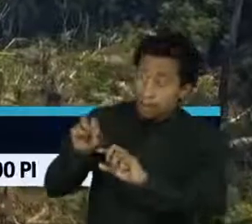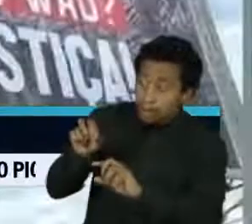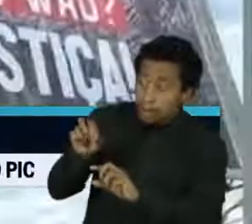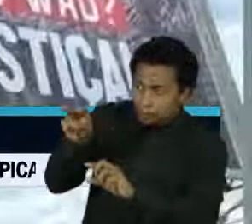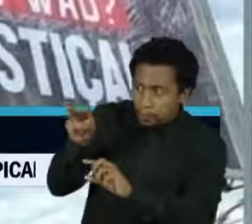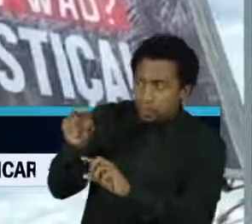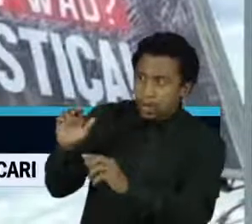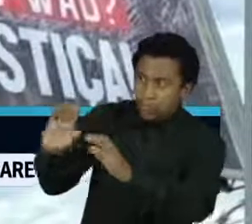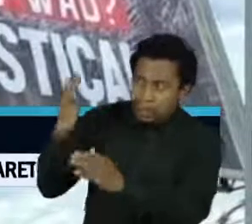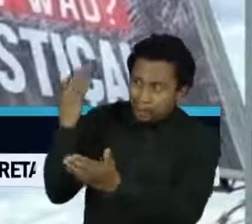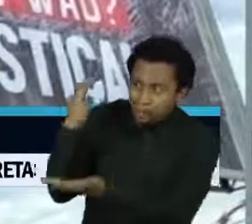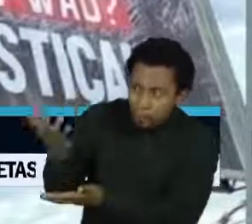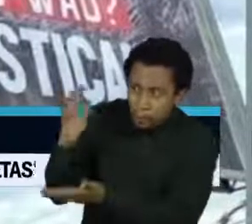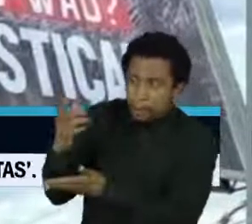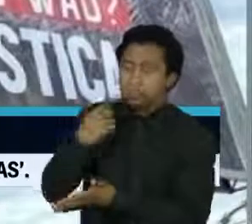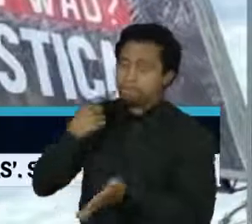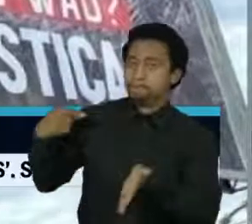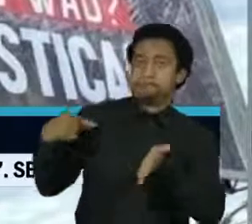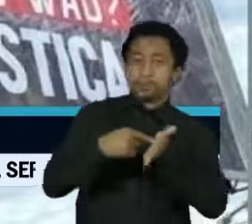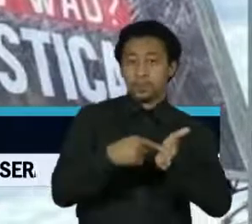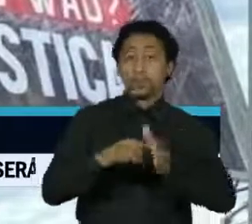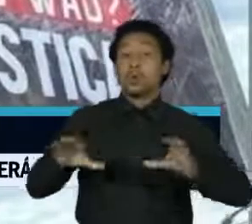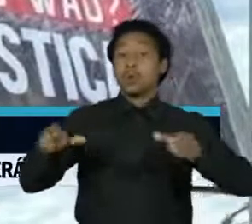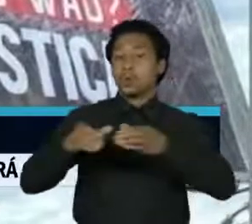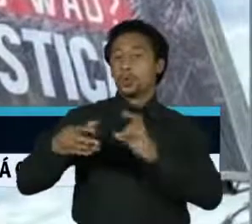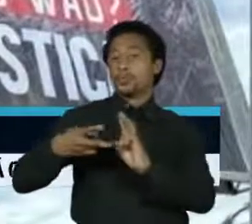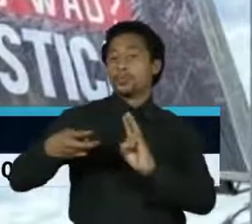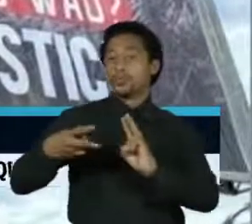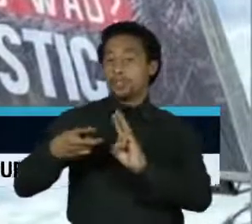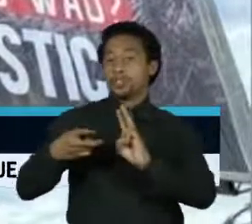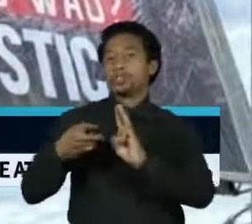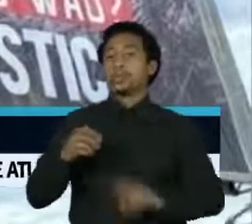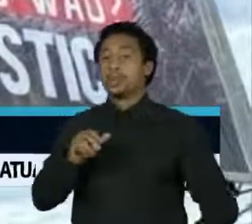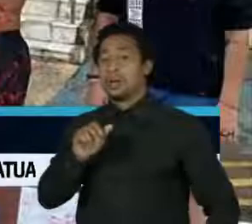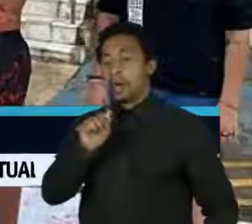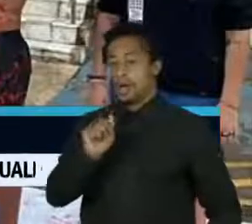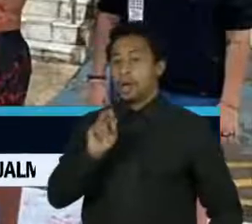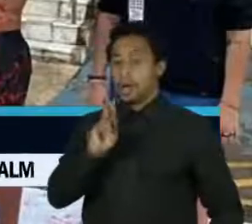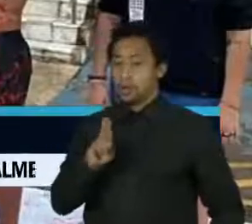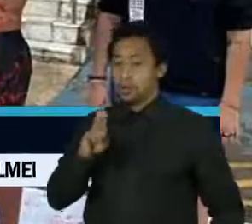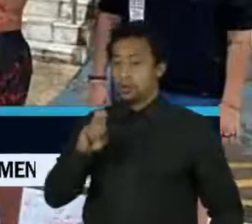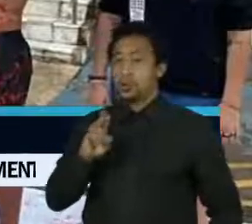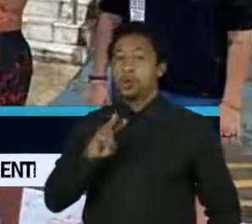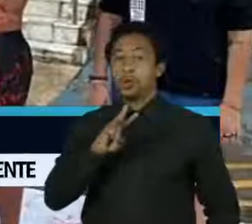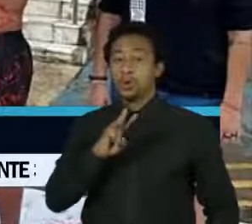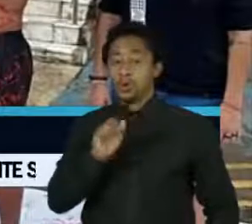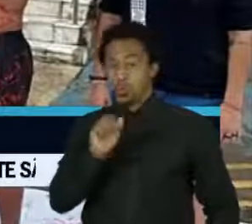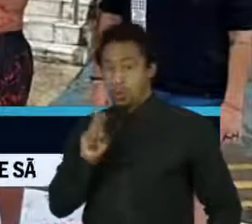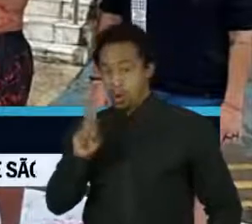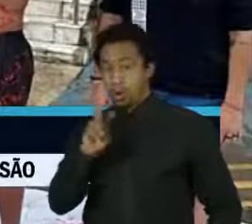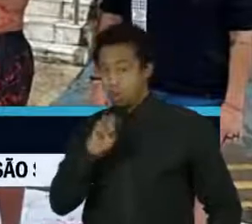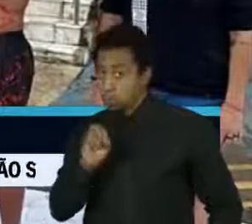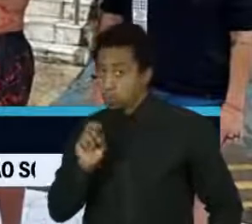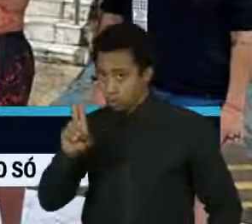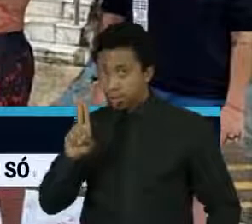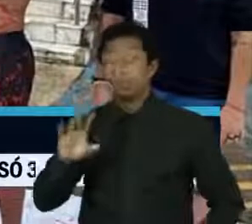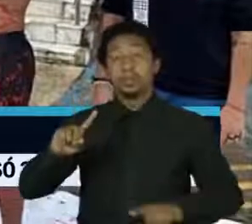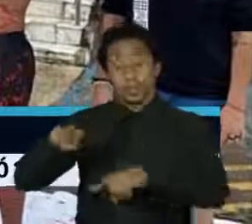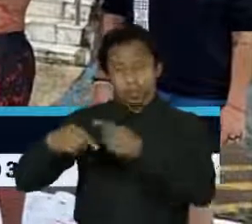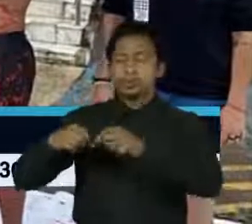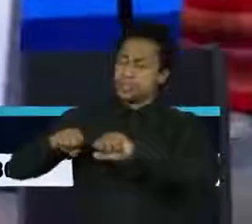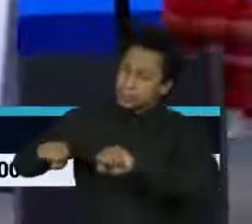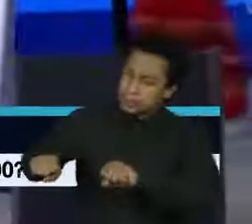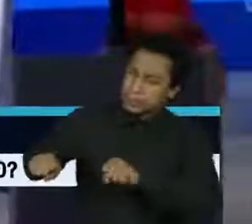a terra indígena uru-eu-wau-wau desde então o assassinato de hariri motivou protestos de lideranças indígenas e